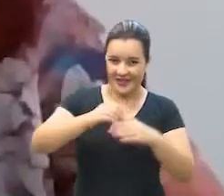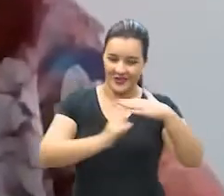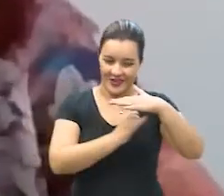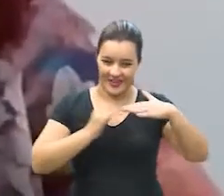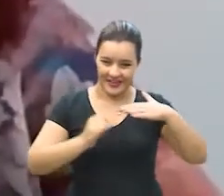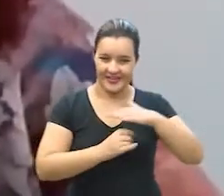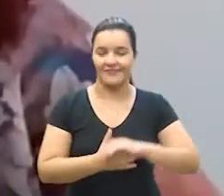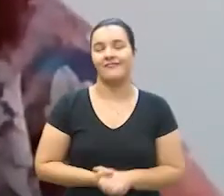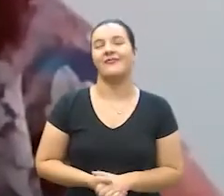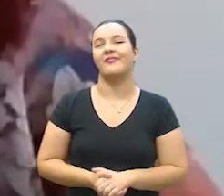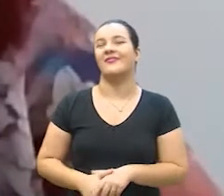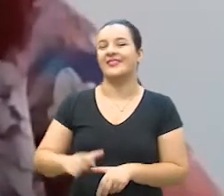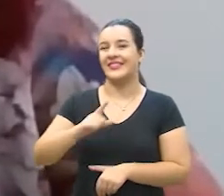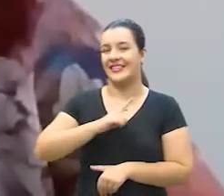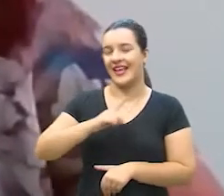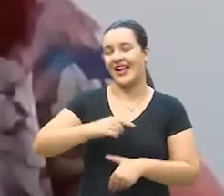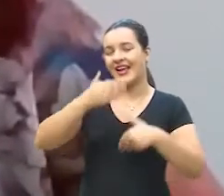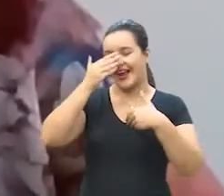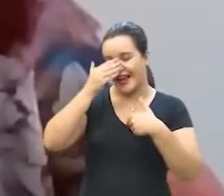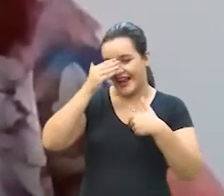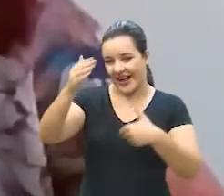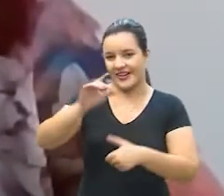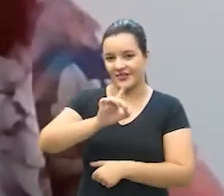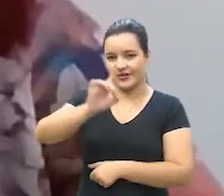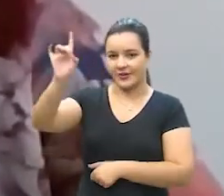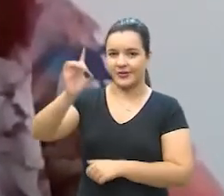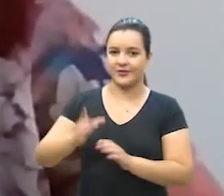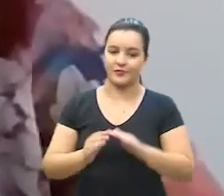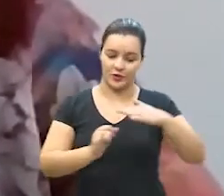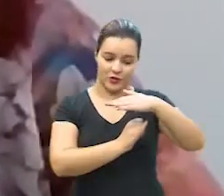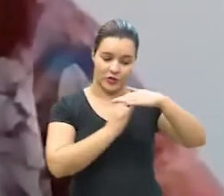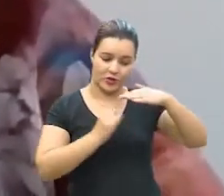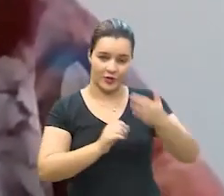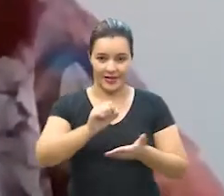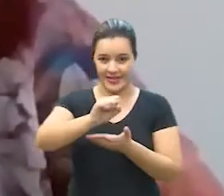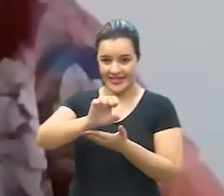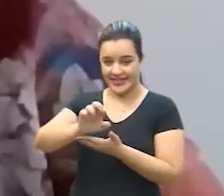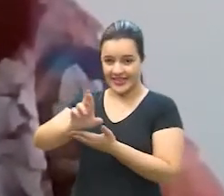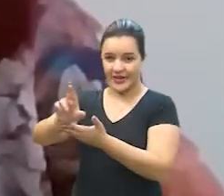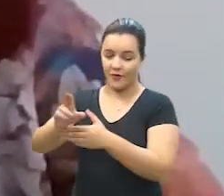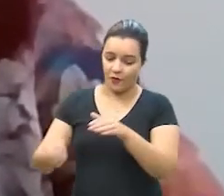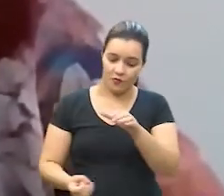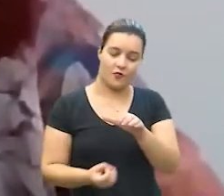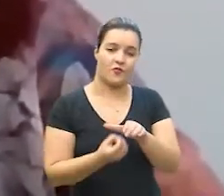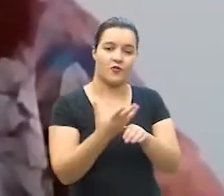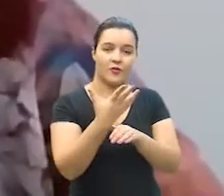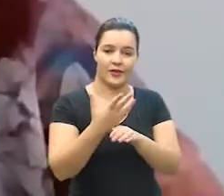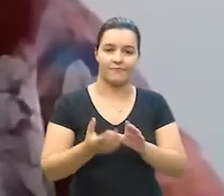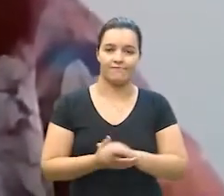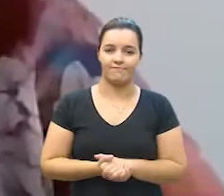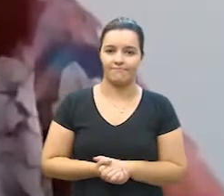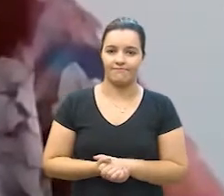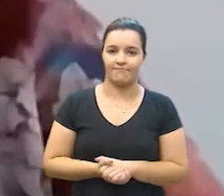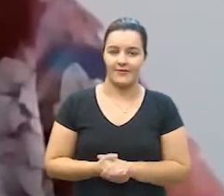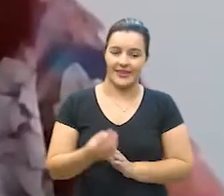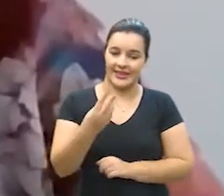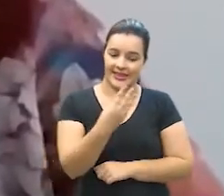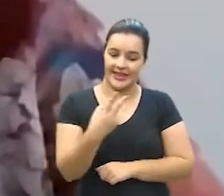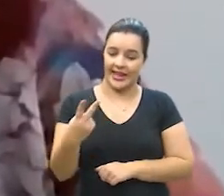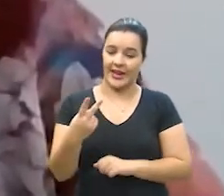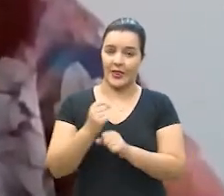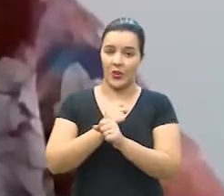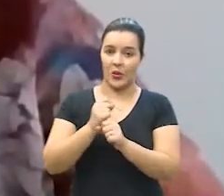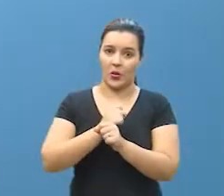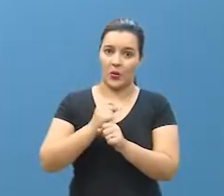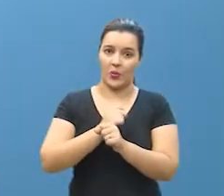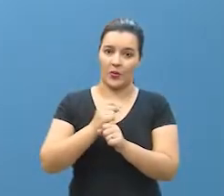Tem, graças a Deus. O Instituto Ser foi fundado há uns 32